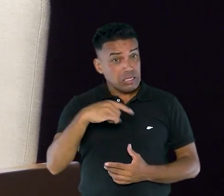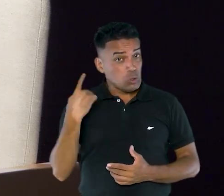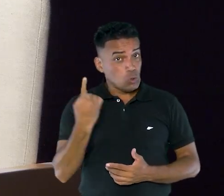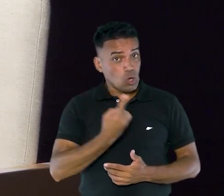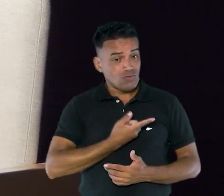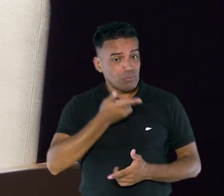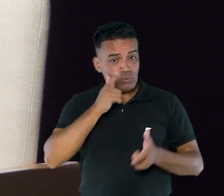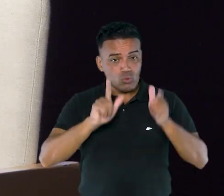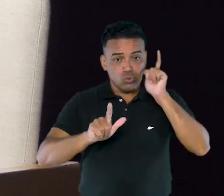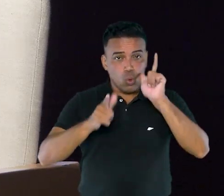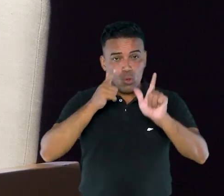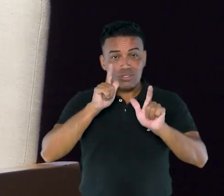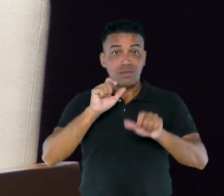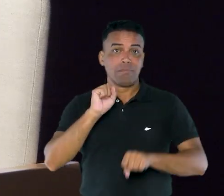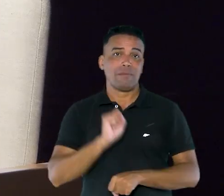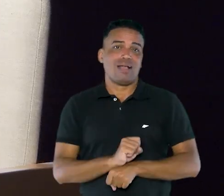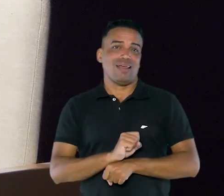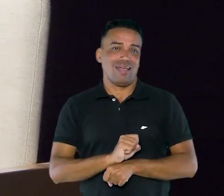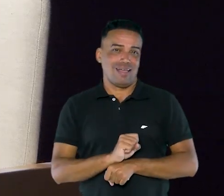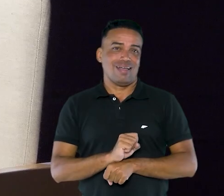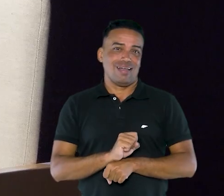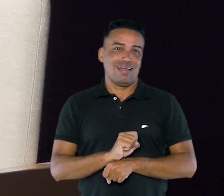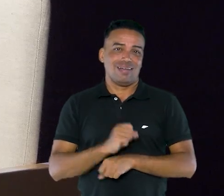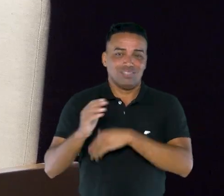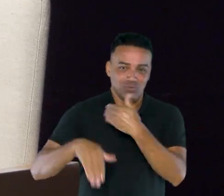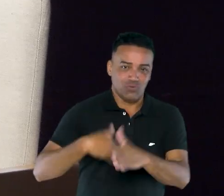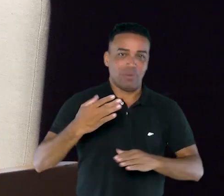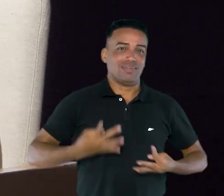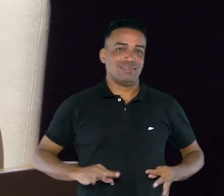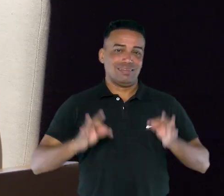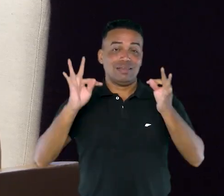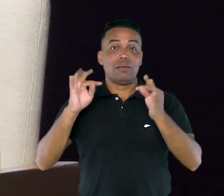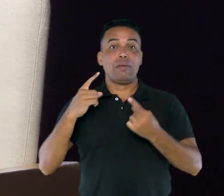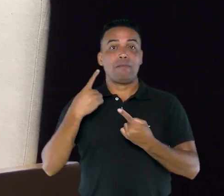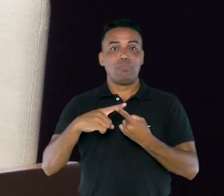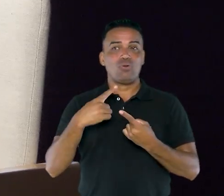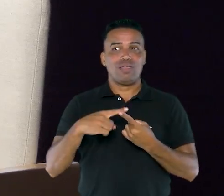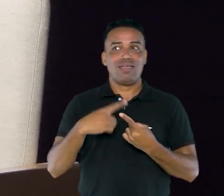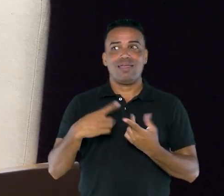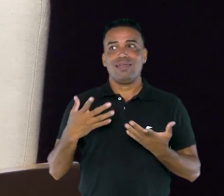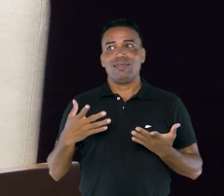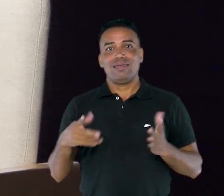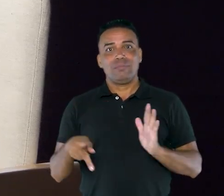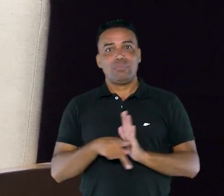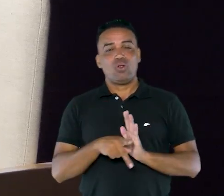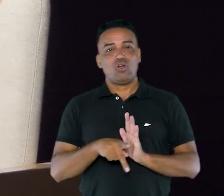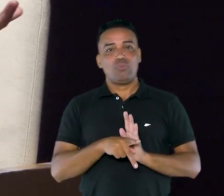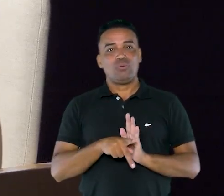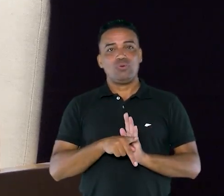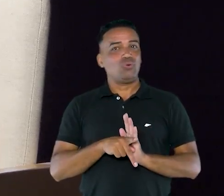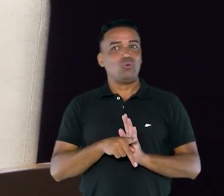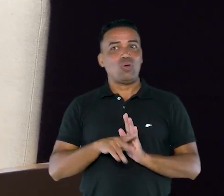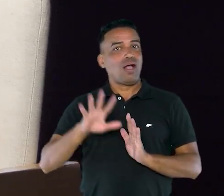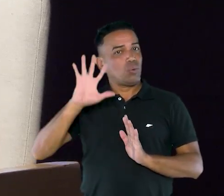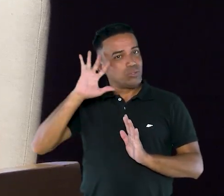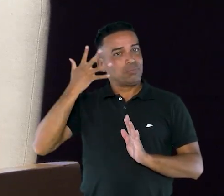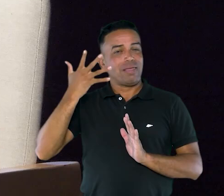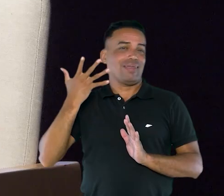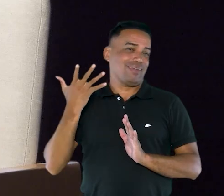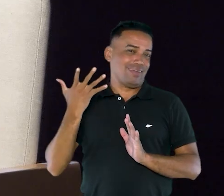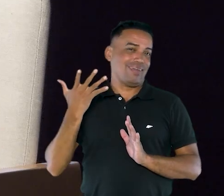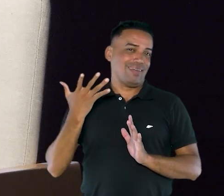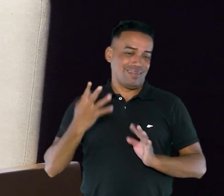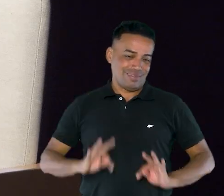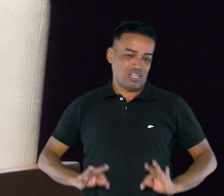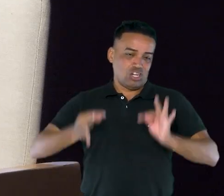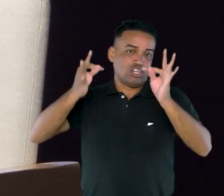vai conseguir deter. E por quê? Porque as decisões sobre a agenda tecnológica,